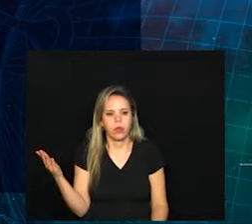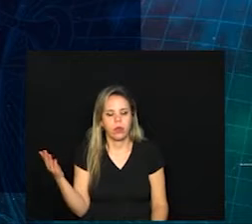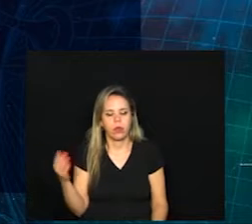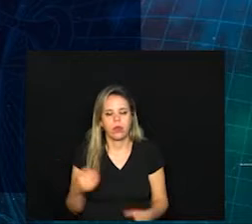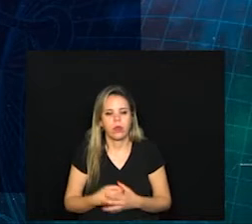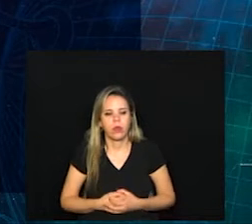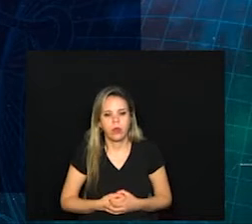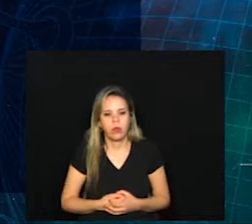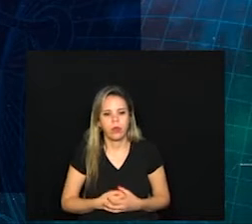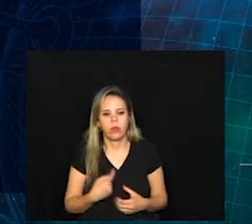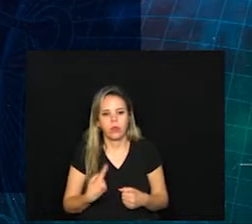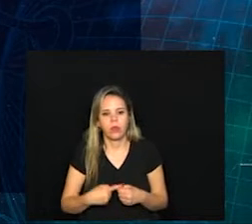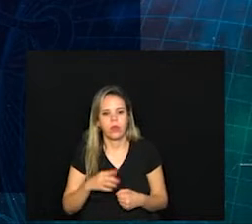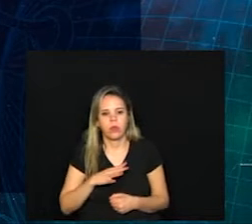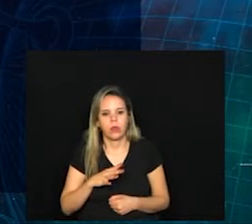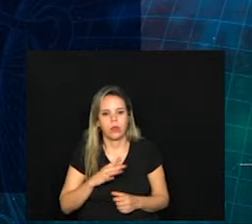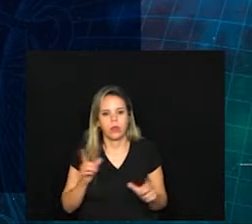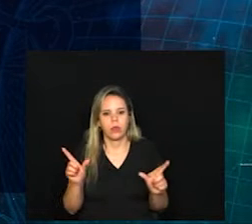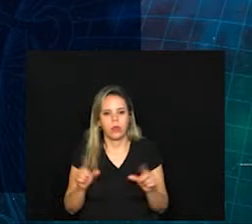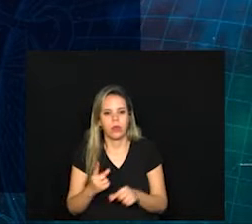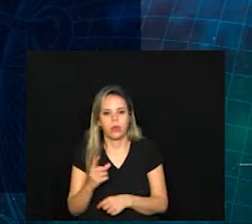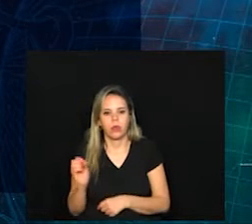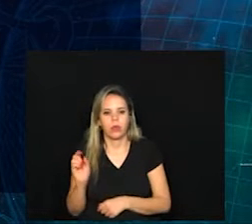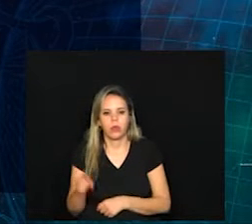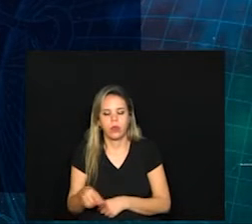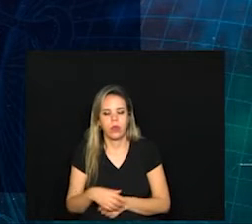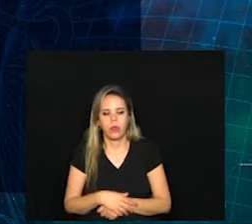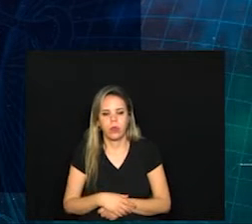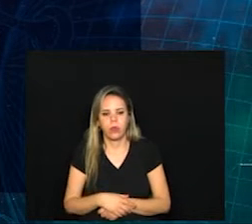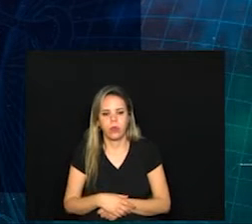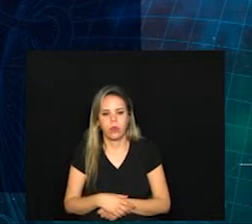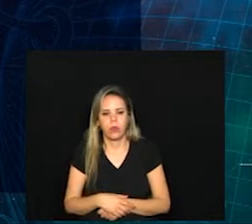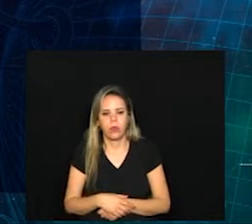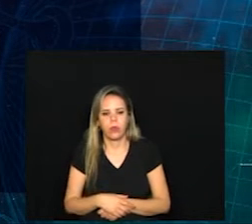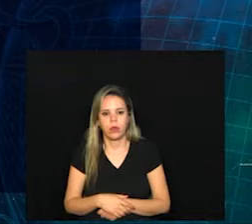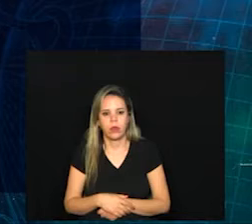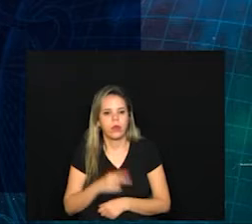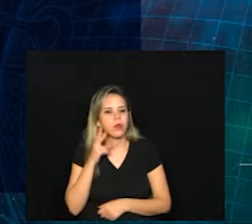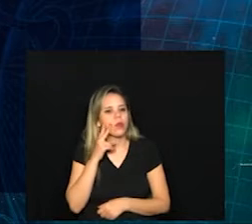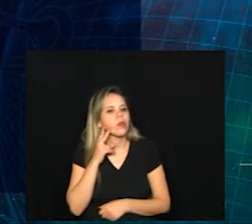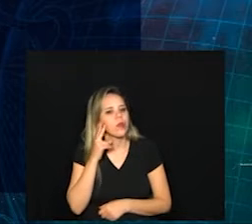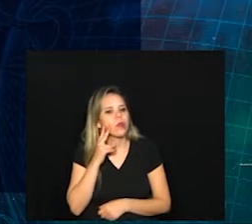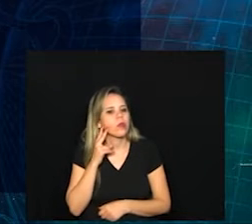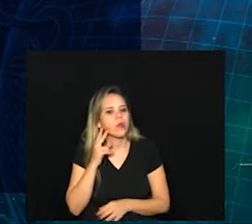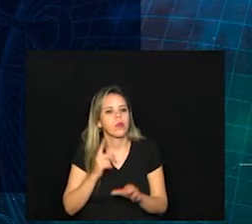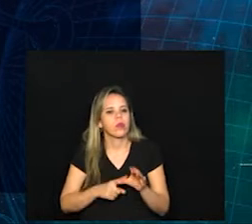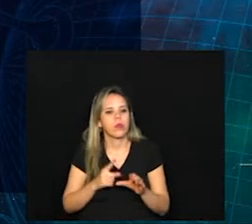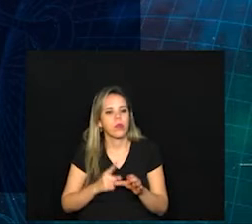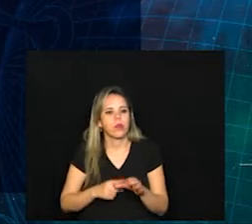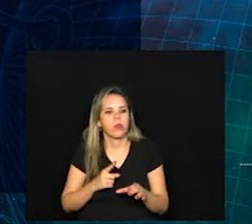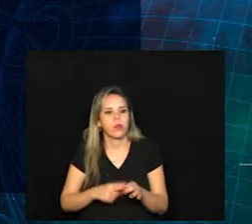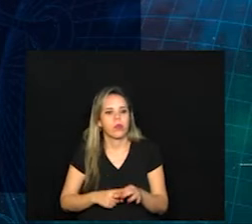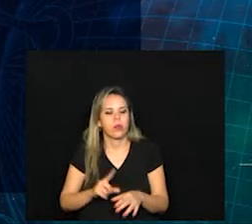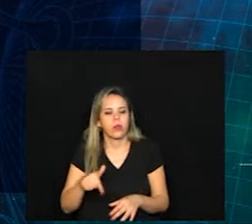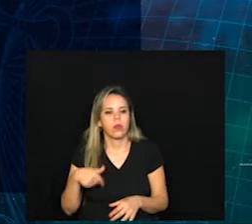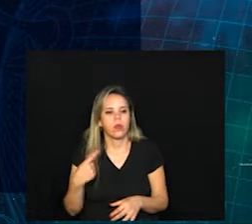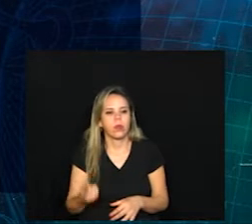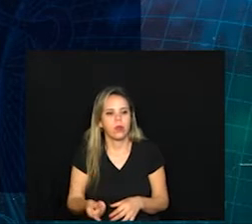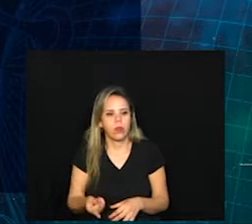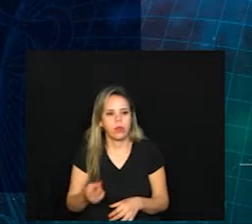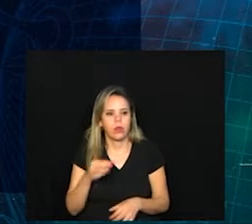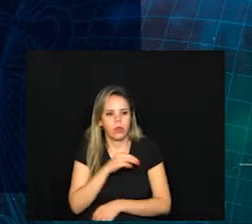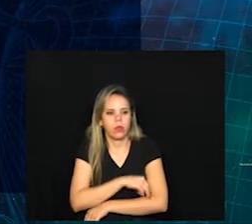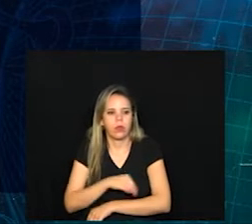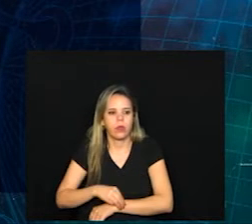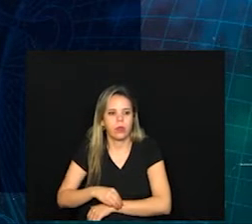13.252. Aí os municípios com menos de 10 mil casos são Vinhedo, Cosmópolis, na sequência